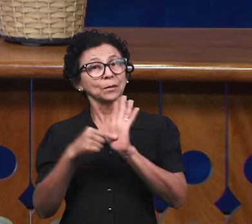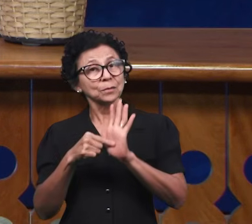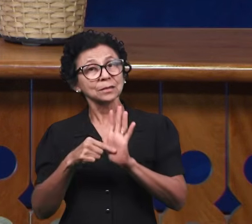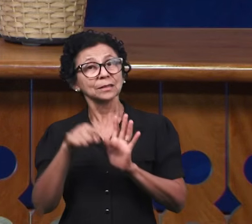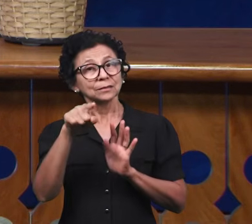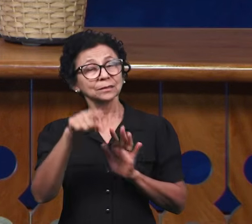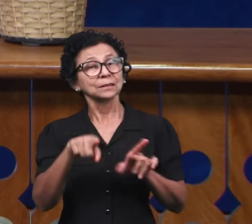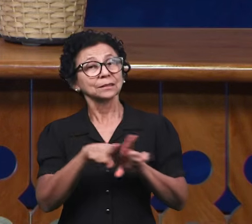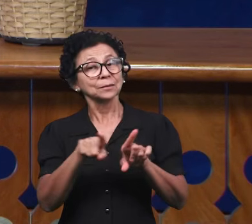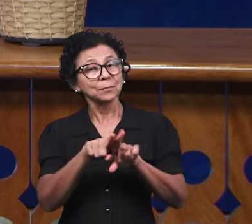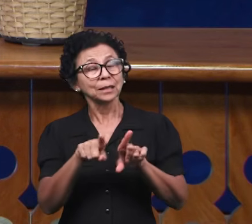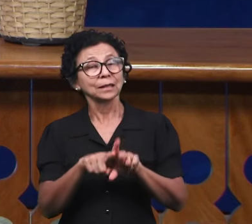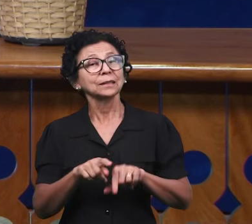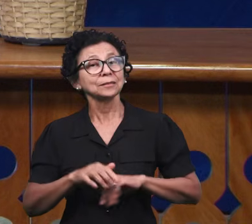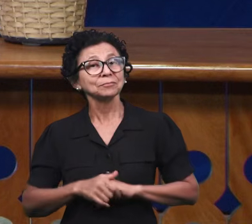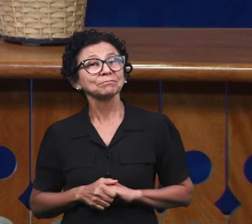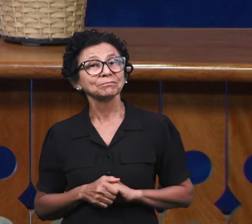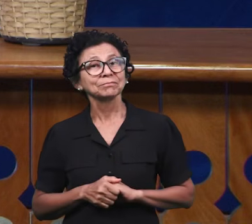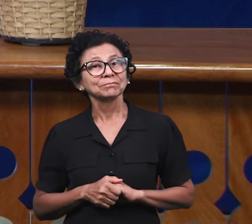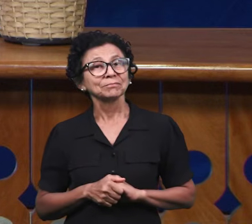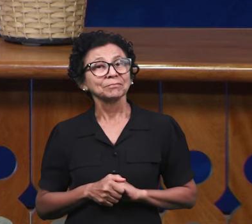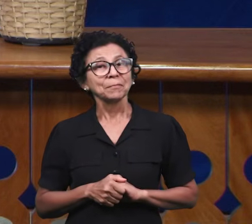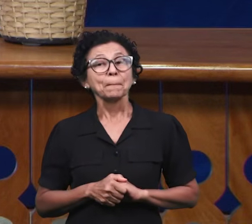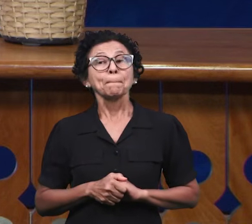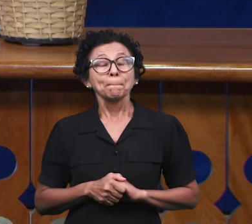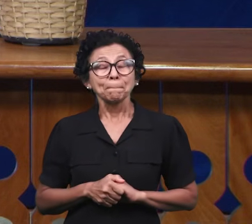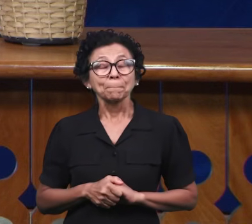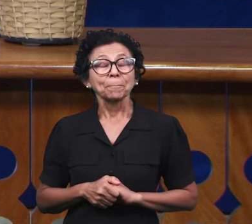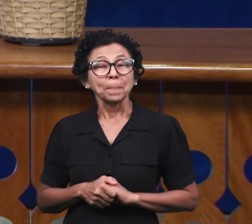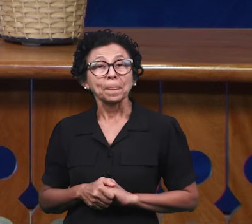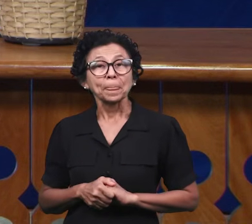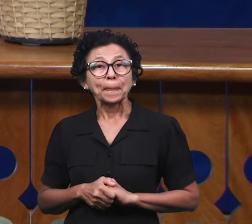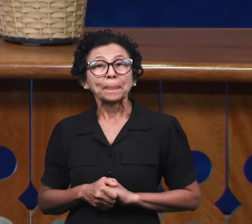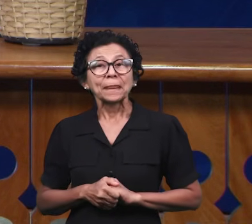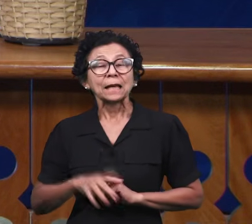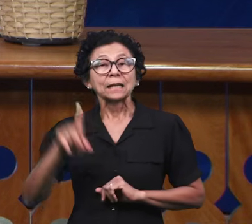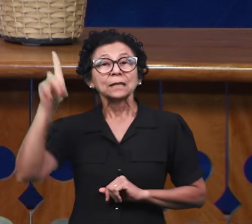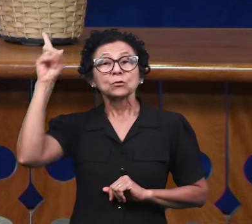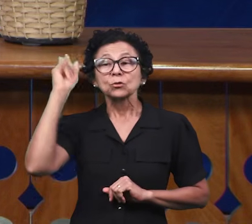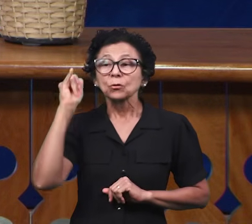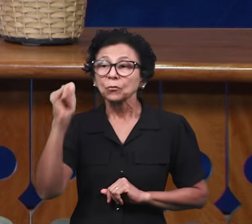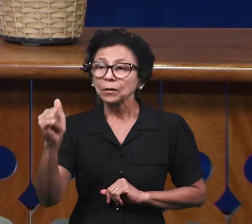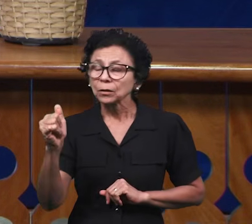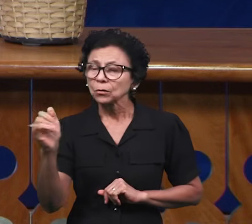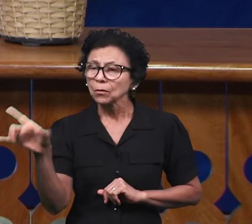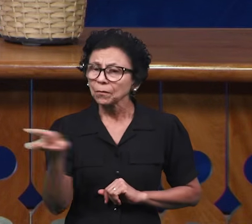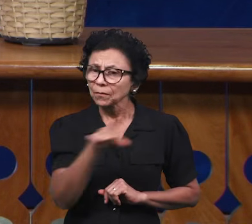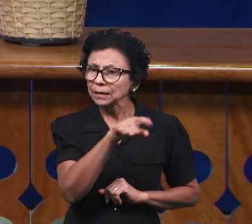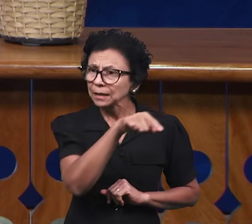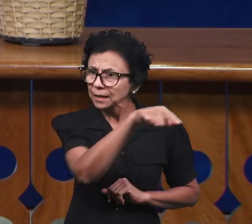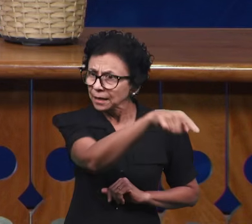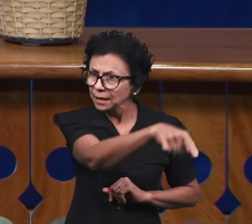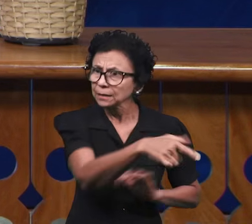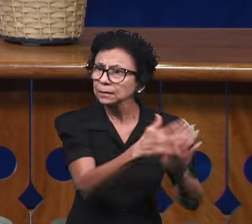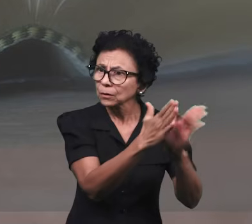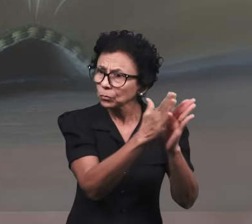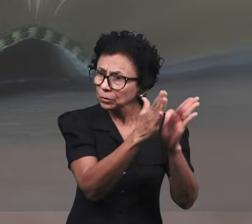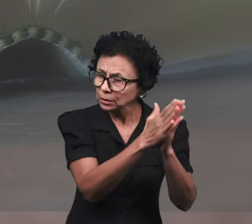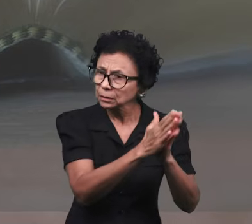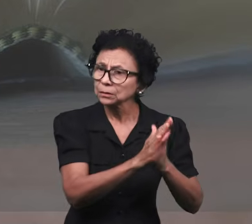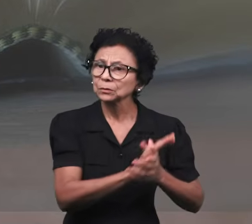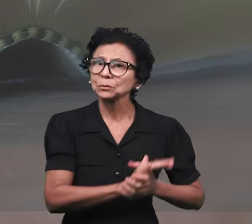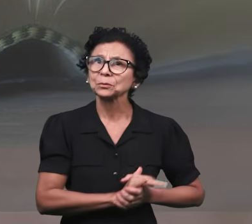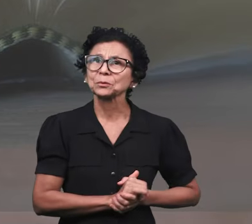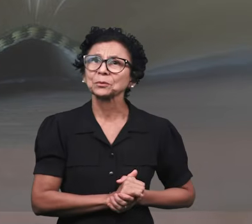usar. E eis que ele está orando, mostrou até o que ele estava fazendo